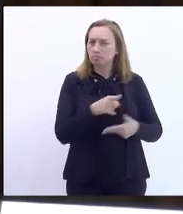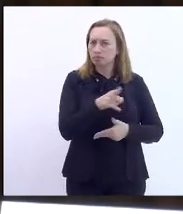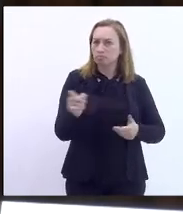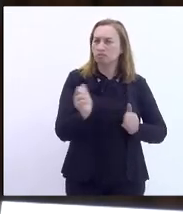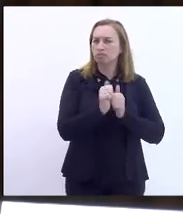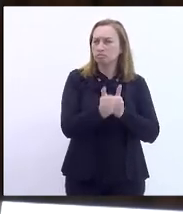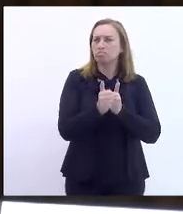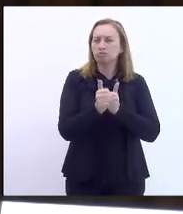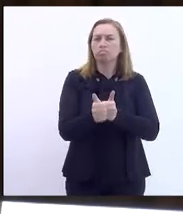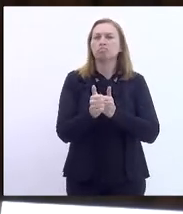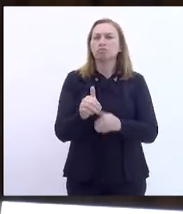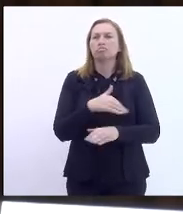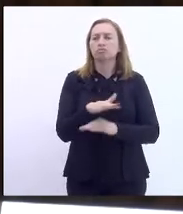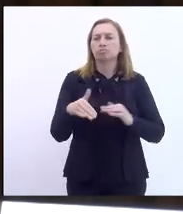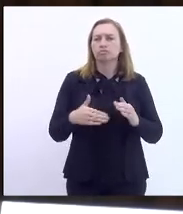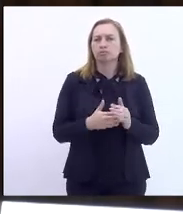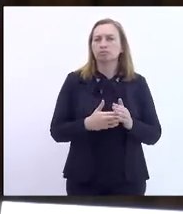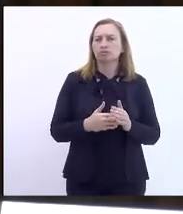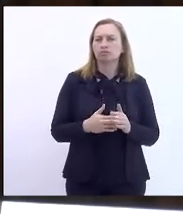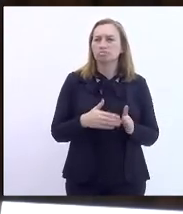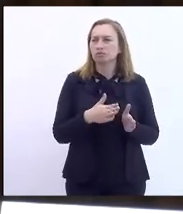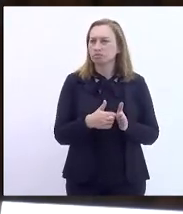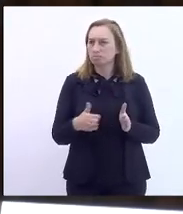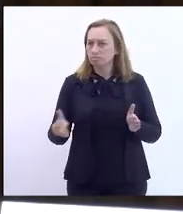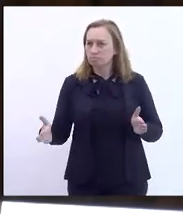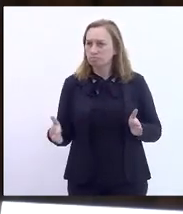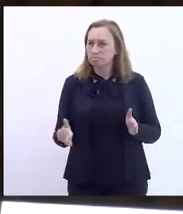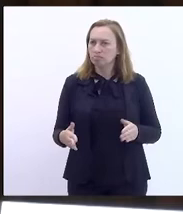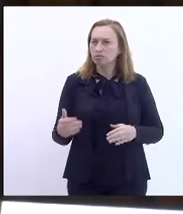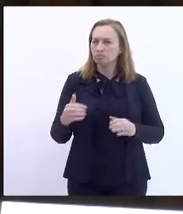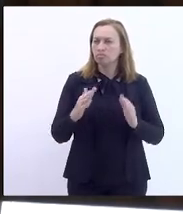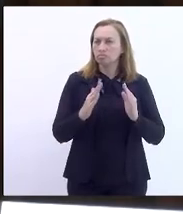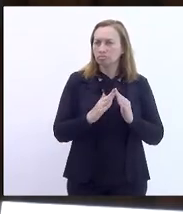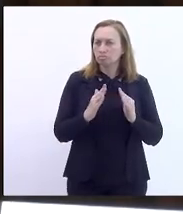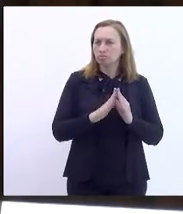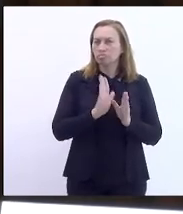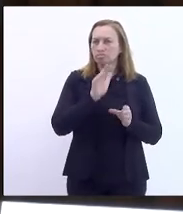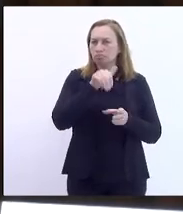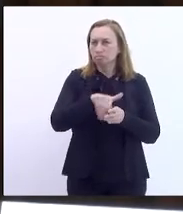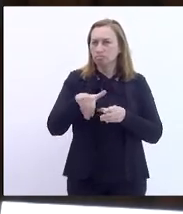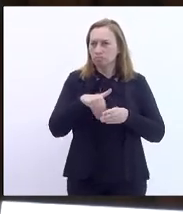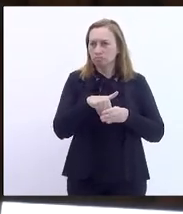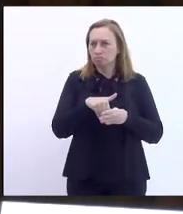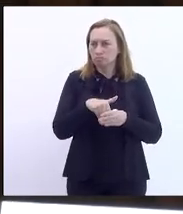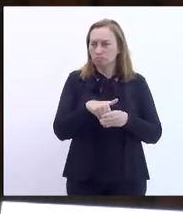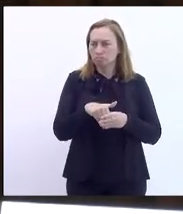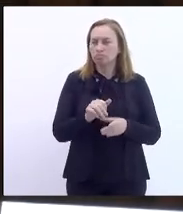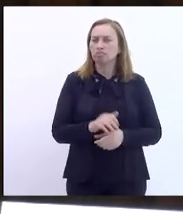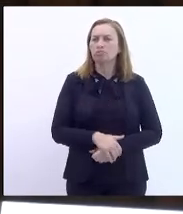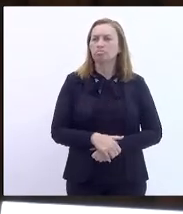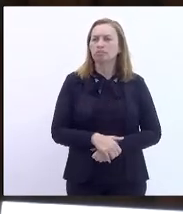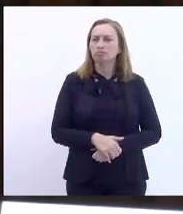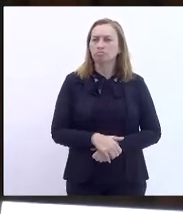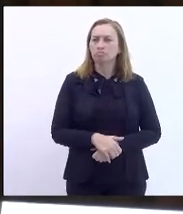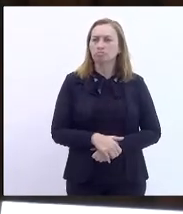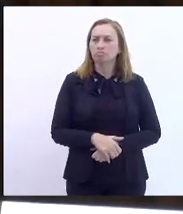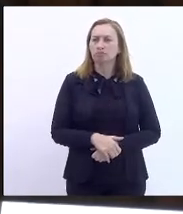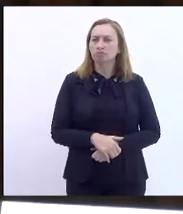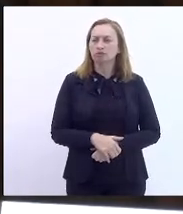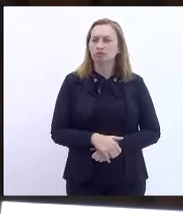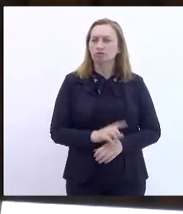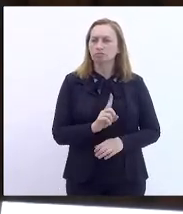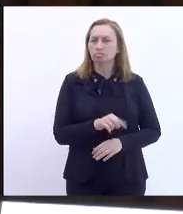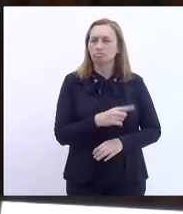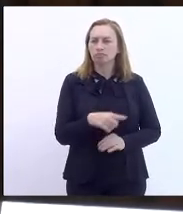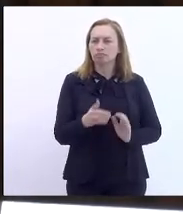acompanharam todo o processo que essa casa que inclusive voltou para sustar